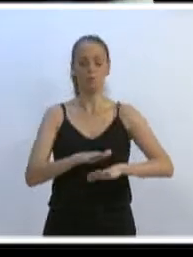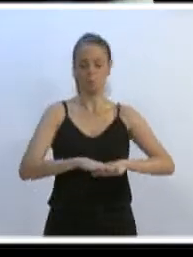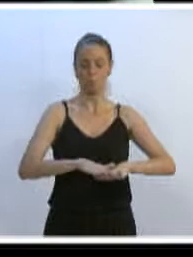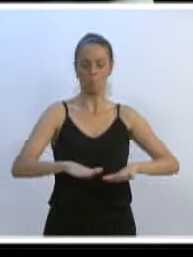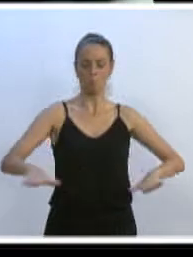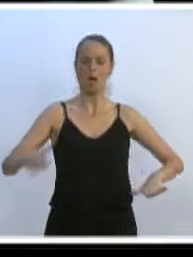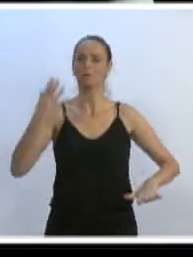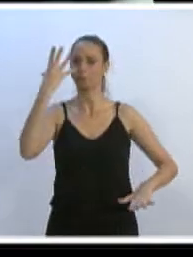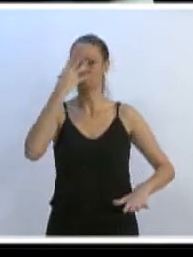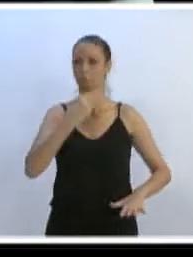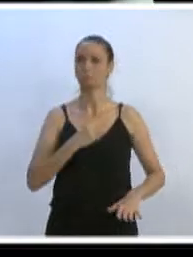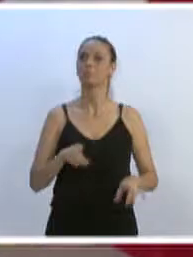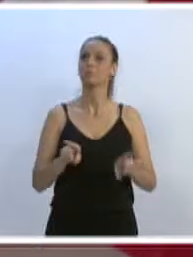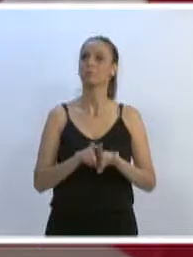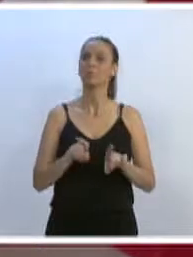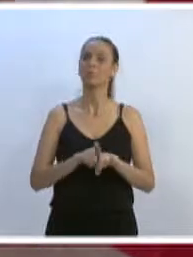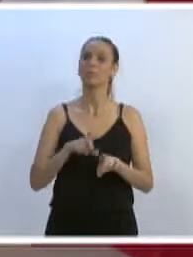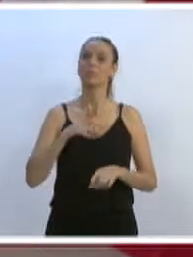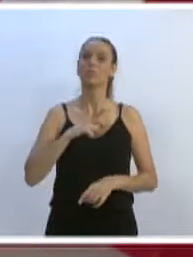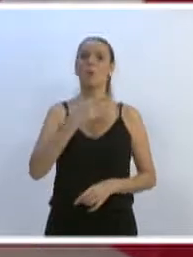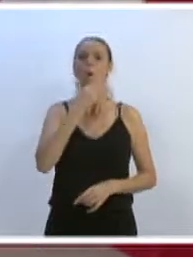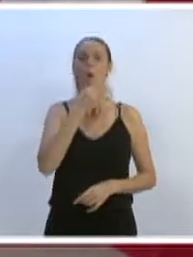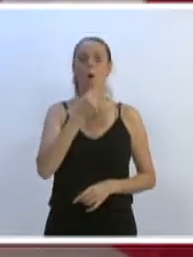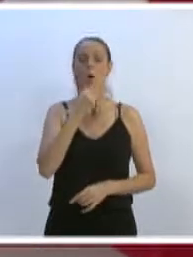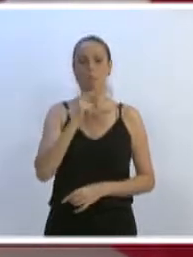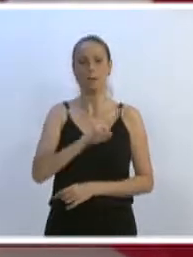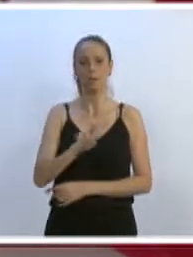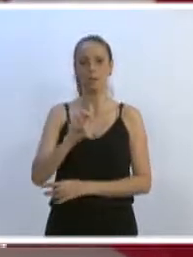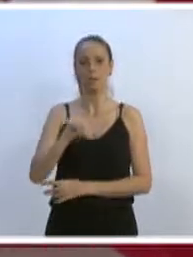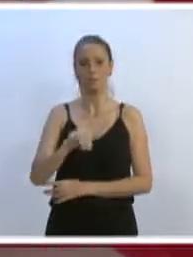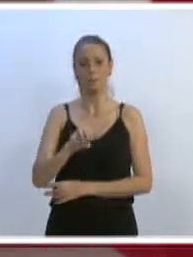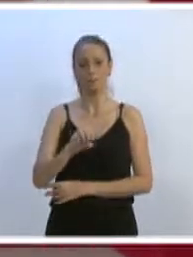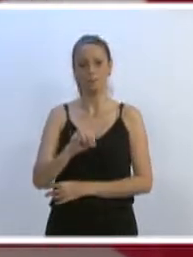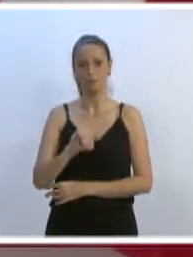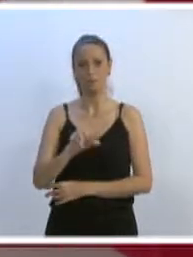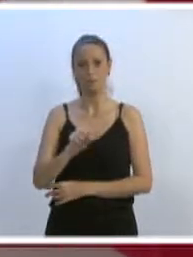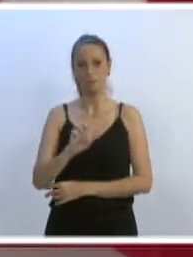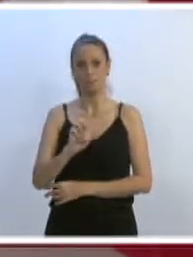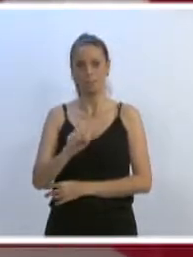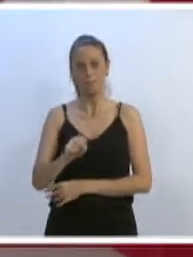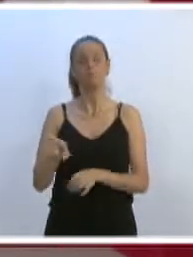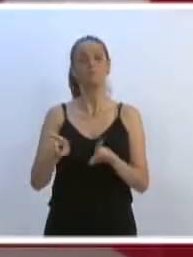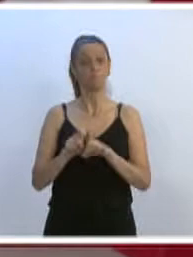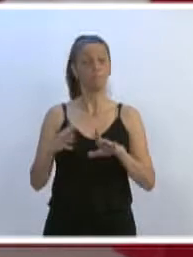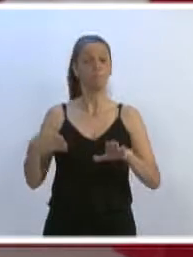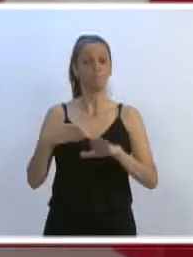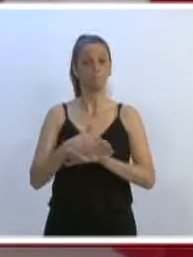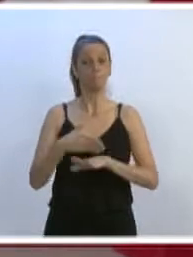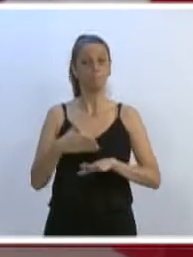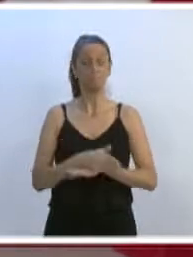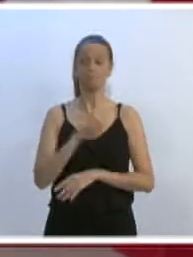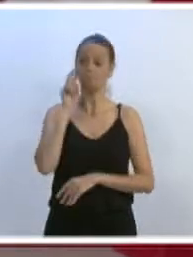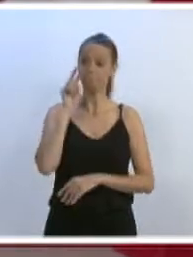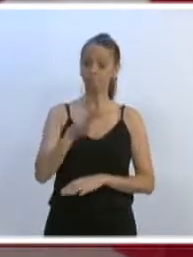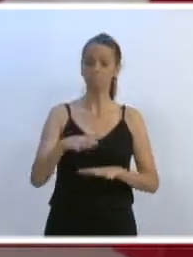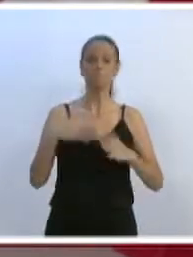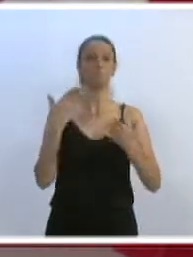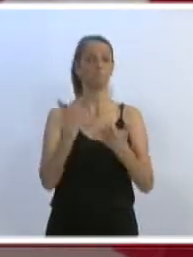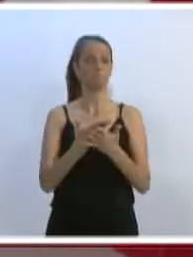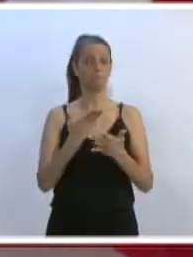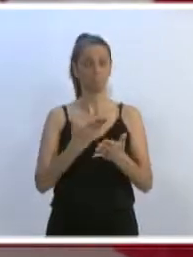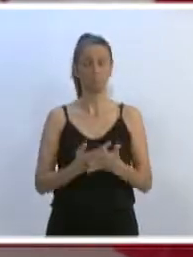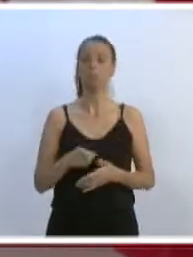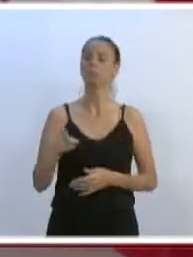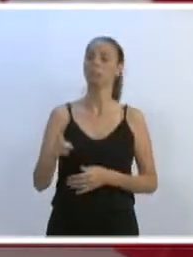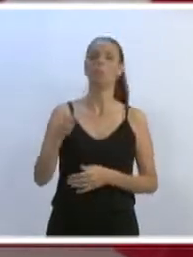também a lei do residencial esteve presente ali estivemos lá e por vários vereadores e realmente aquelas aquela diretoria está